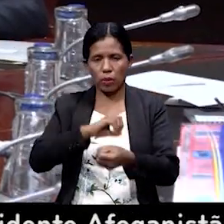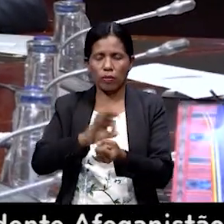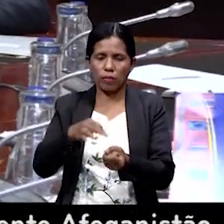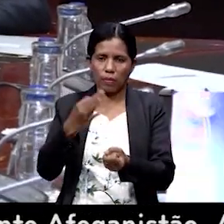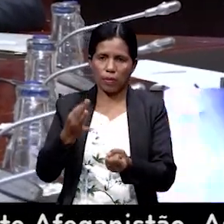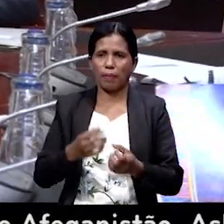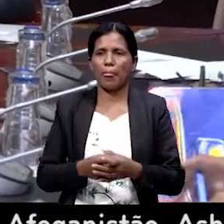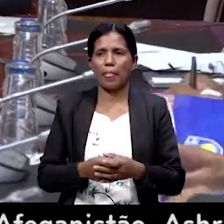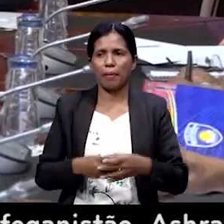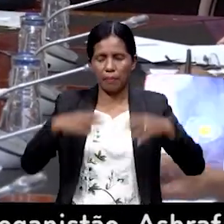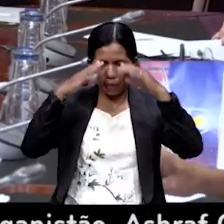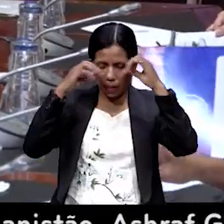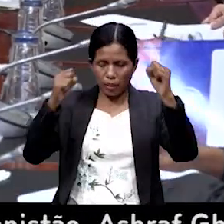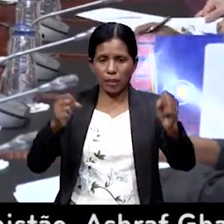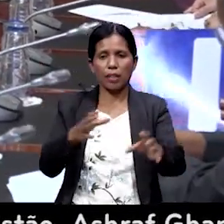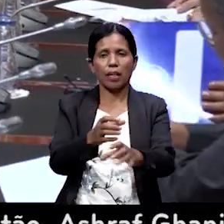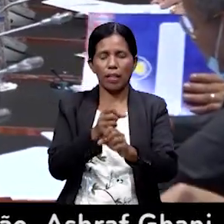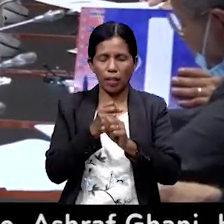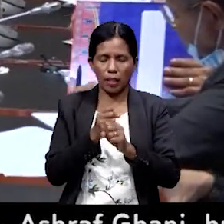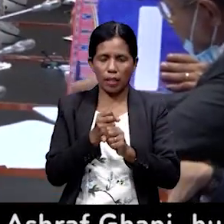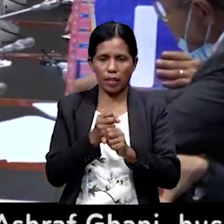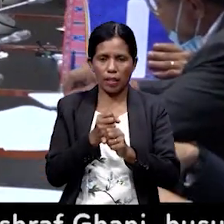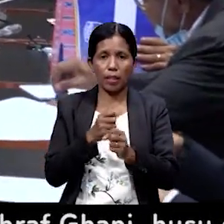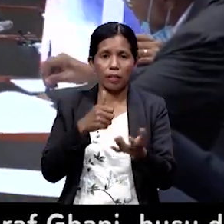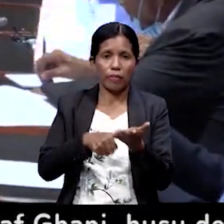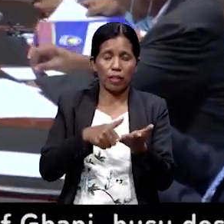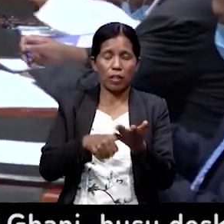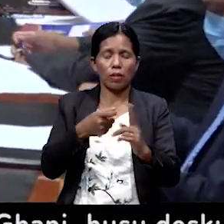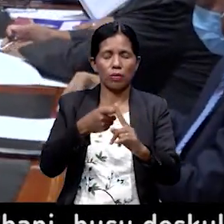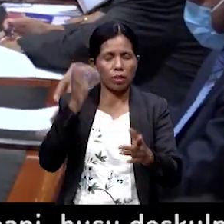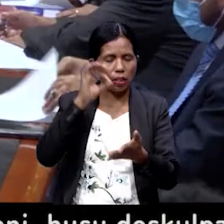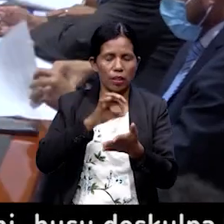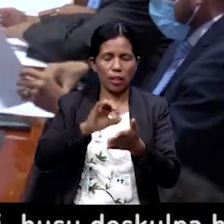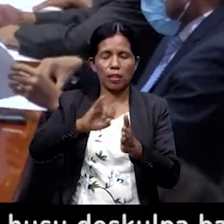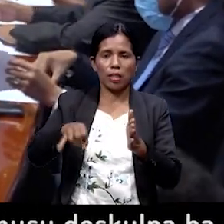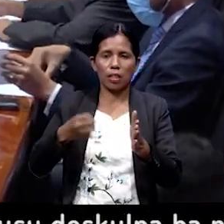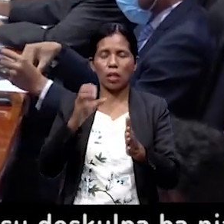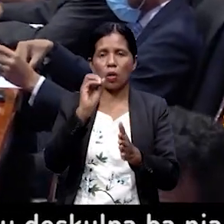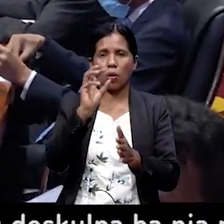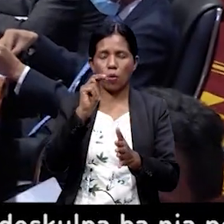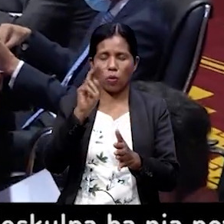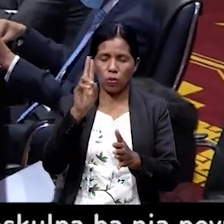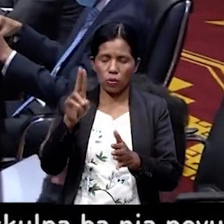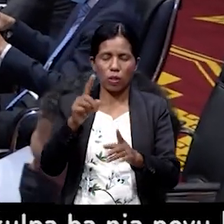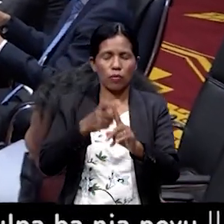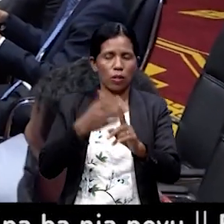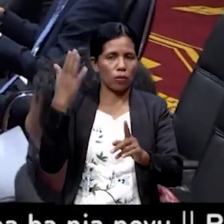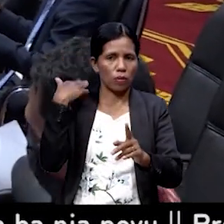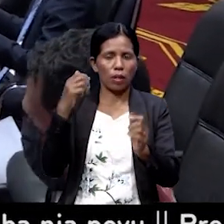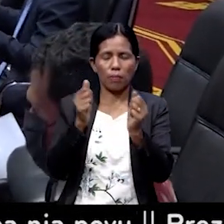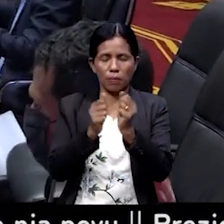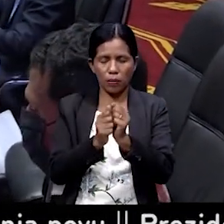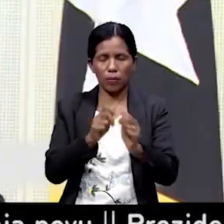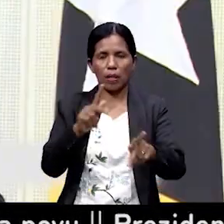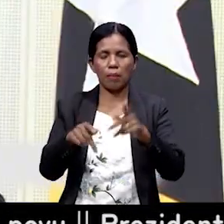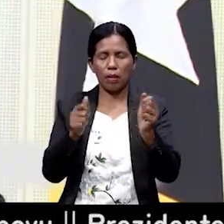convite do secretário-geral ONU, Yafulan Kotuk, no tuir plano Presidente da República ho equipa, hamutu ko emana in